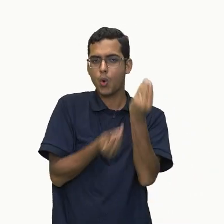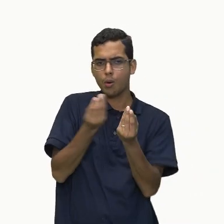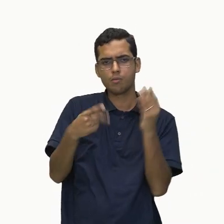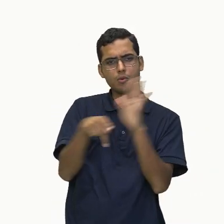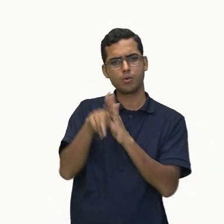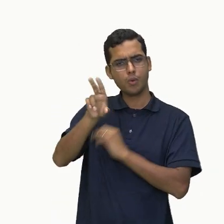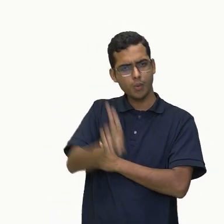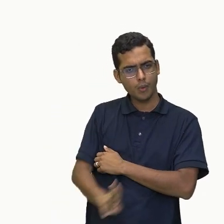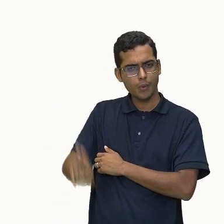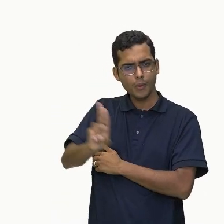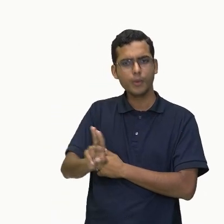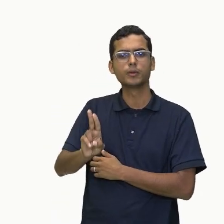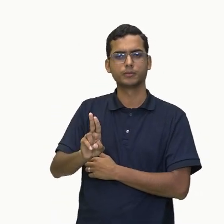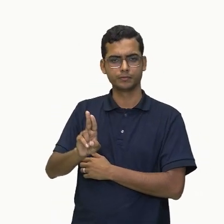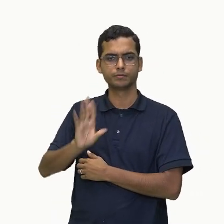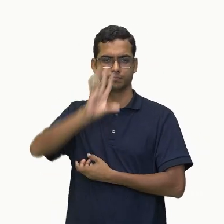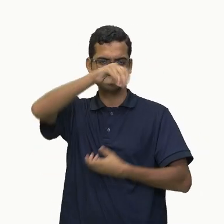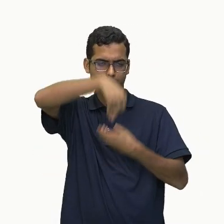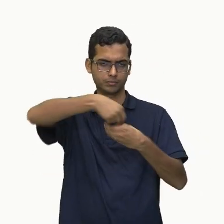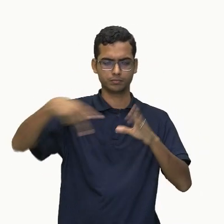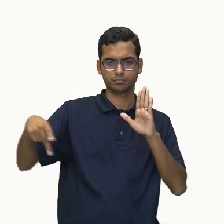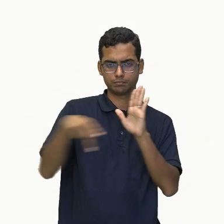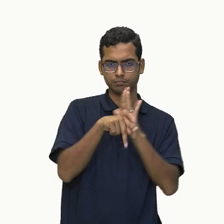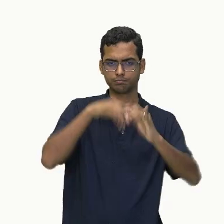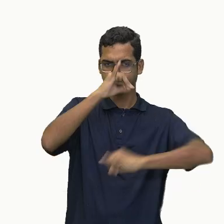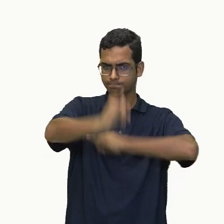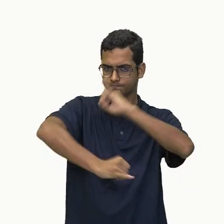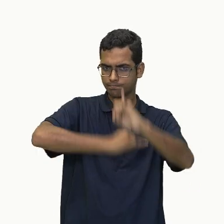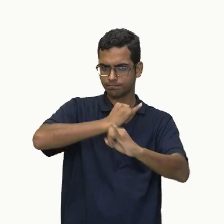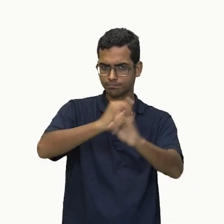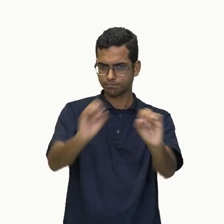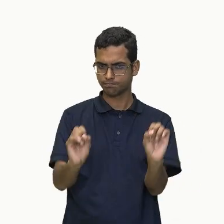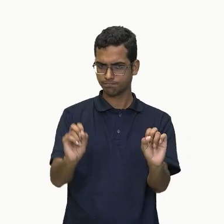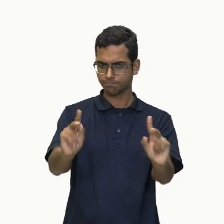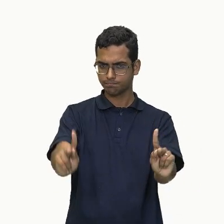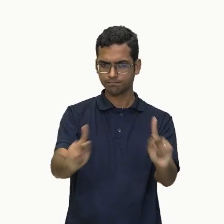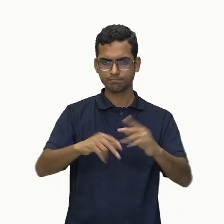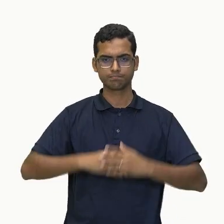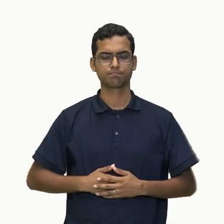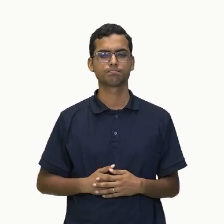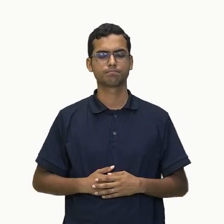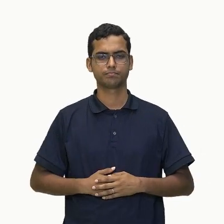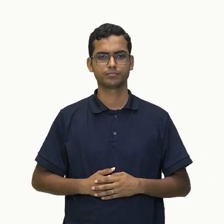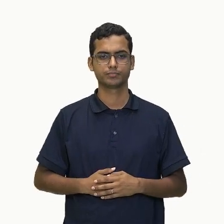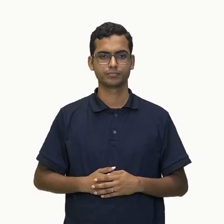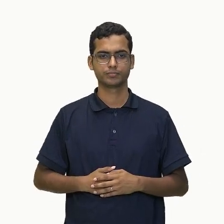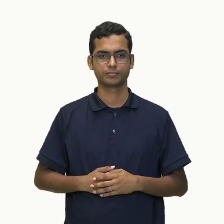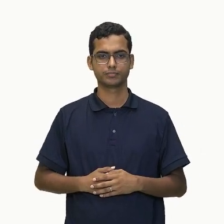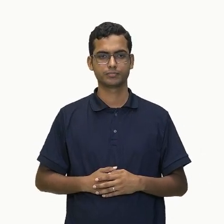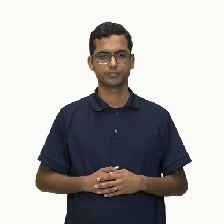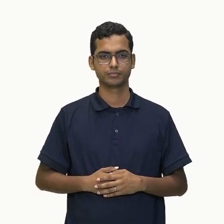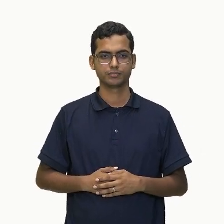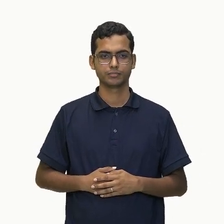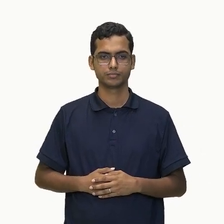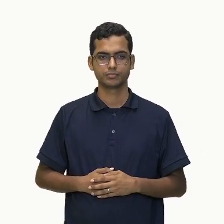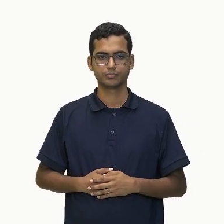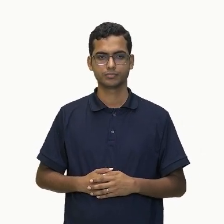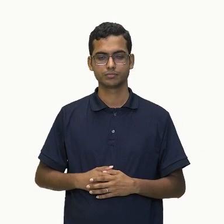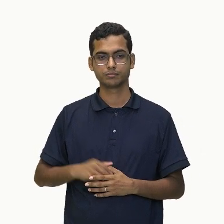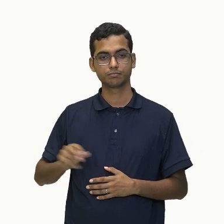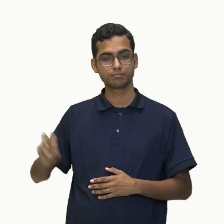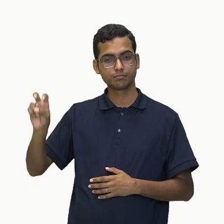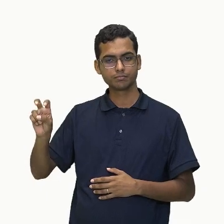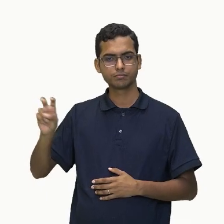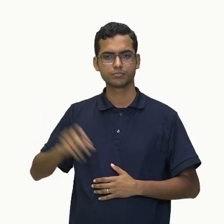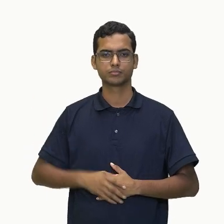utilizados assim na internet, ok? E aí, aqui nós temos she is